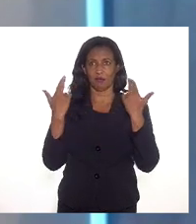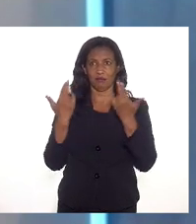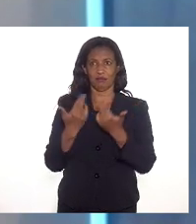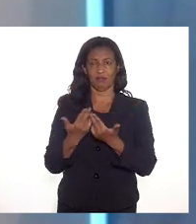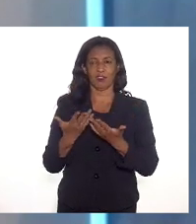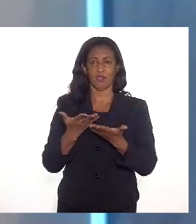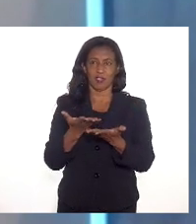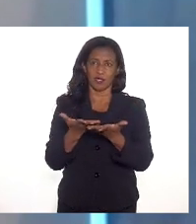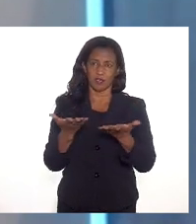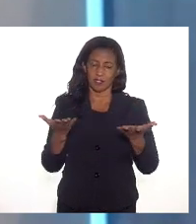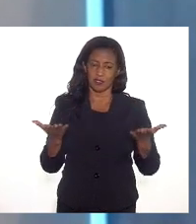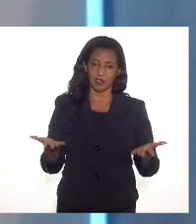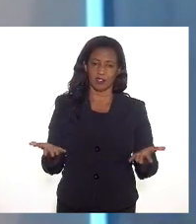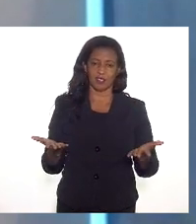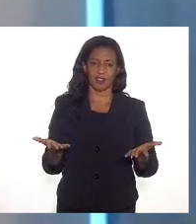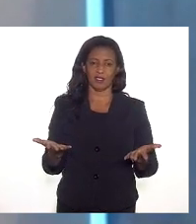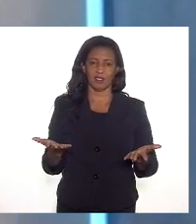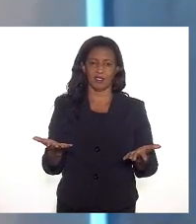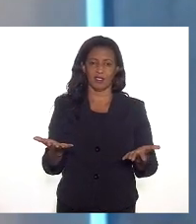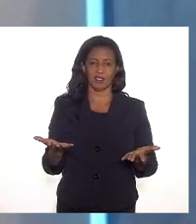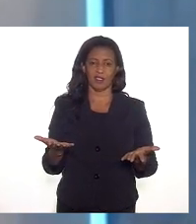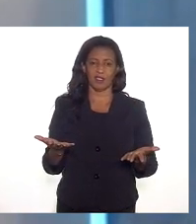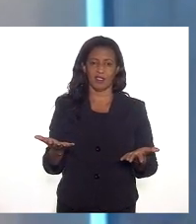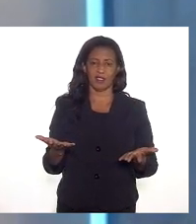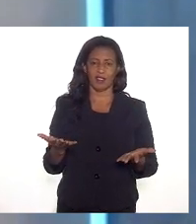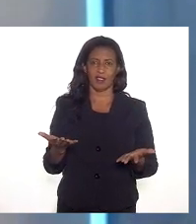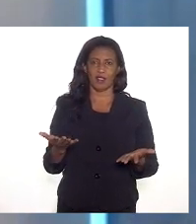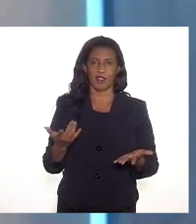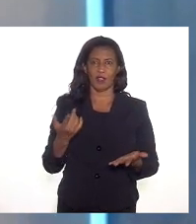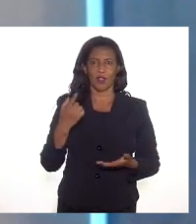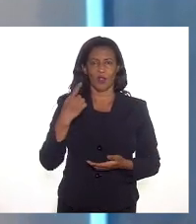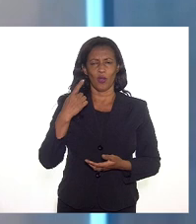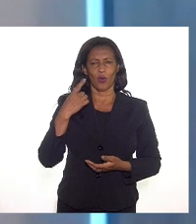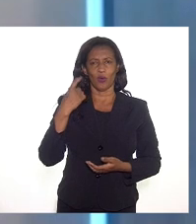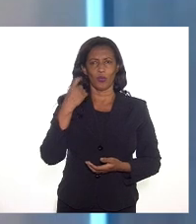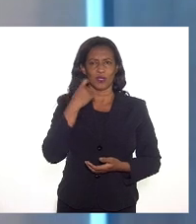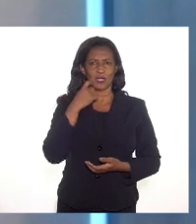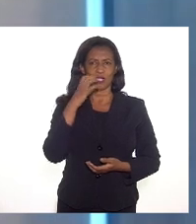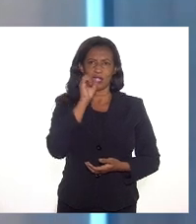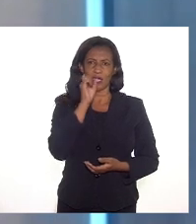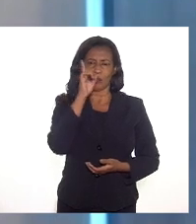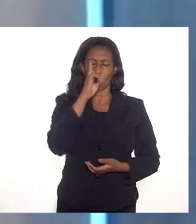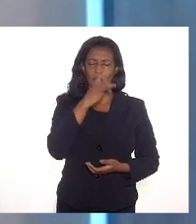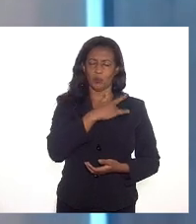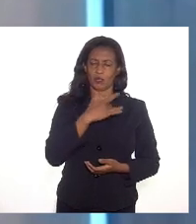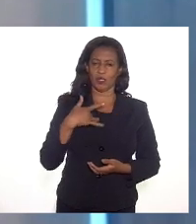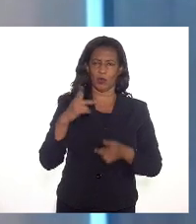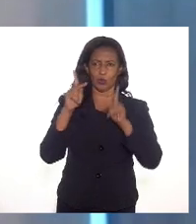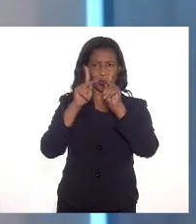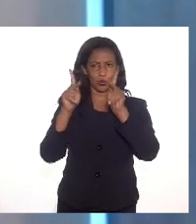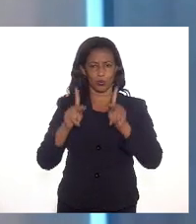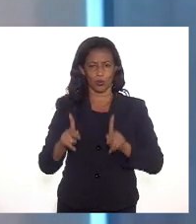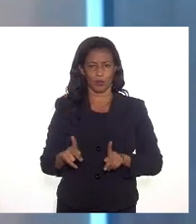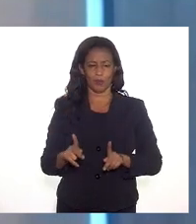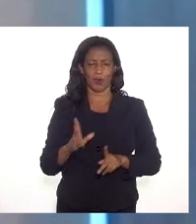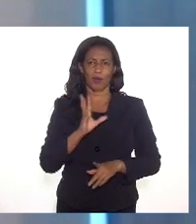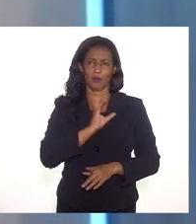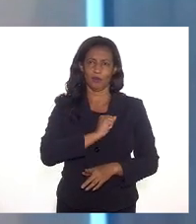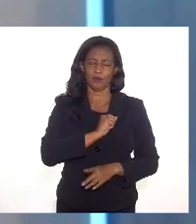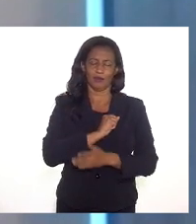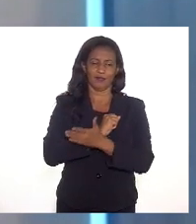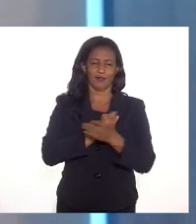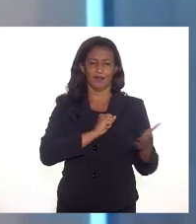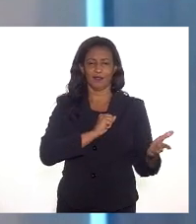desejando a todos um excelente final de semana muita saúde de paz e muito amor para a gente